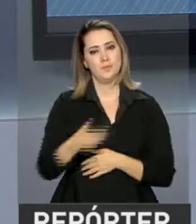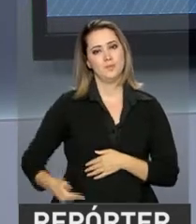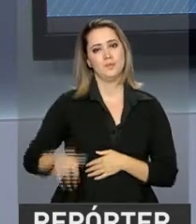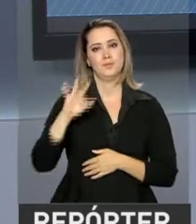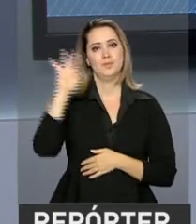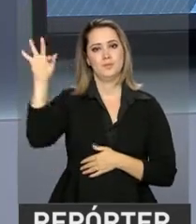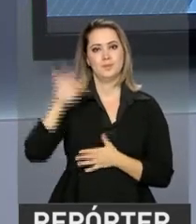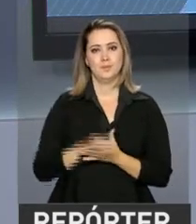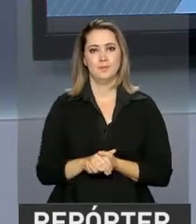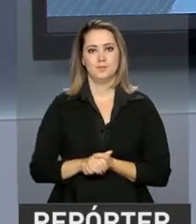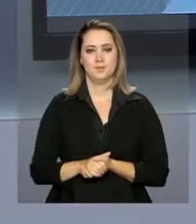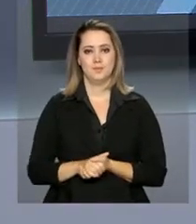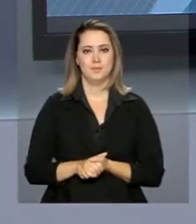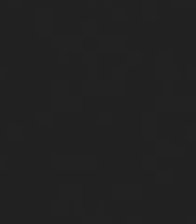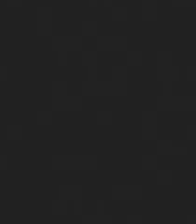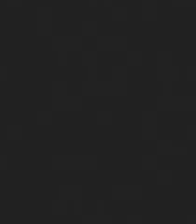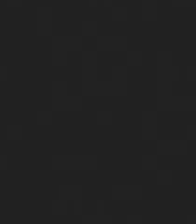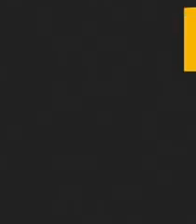federal